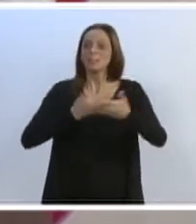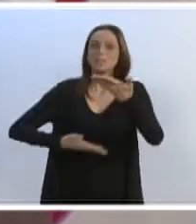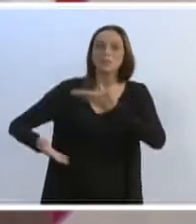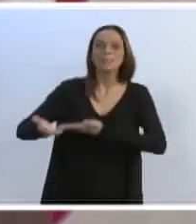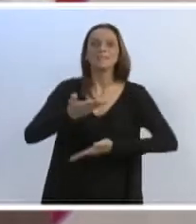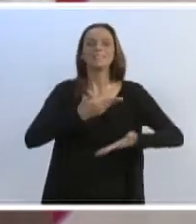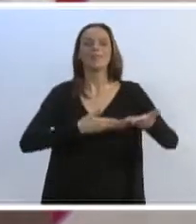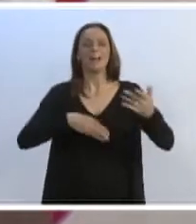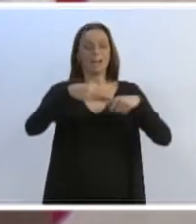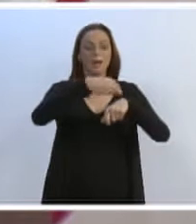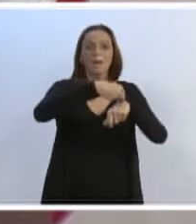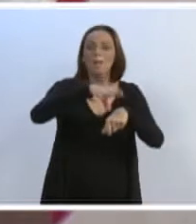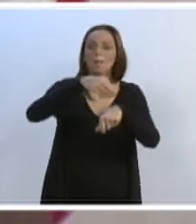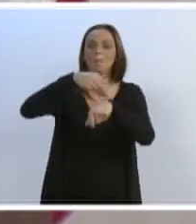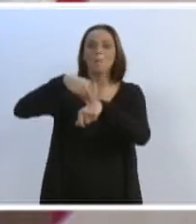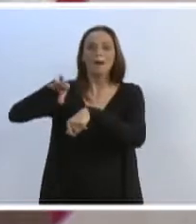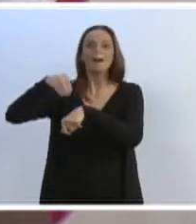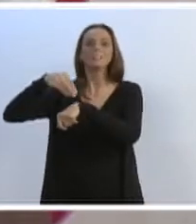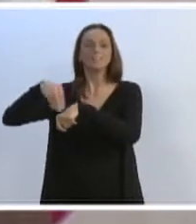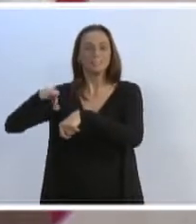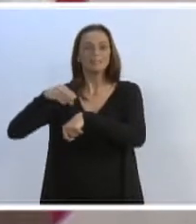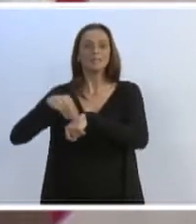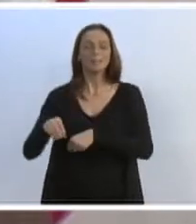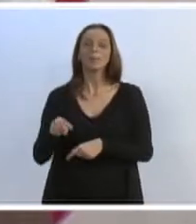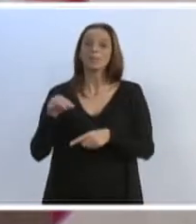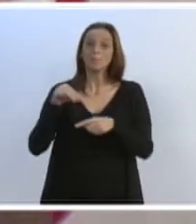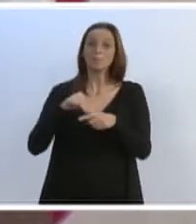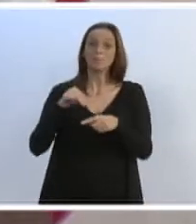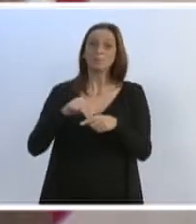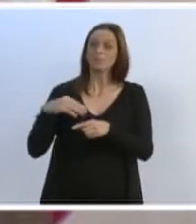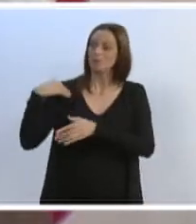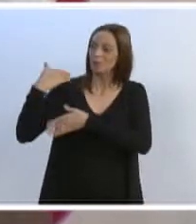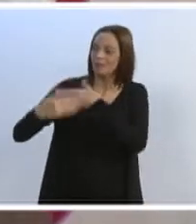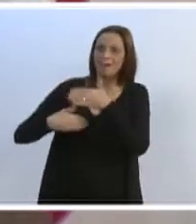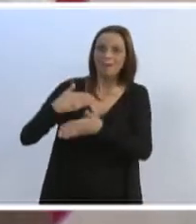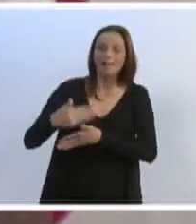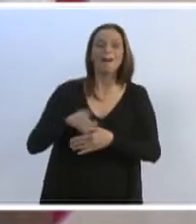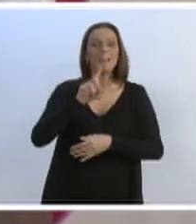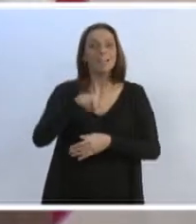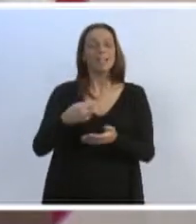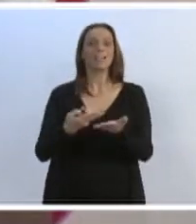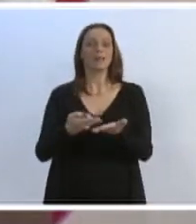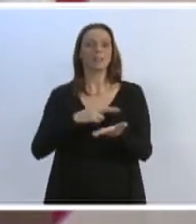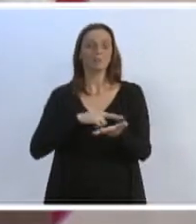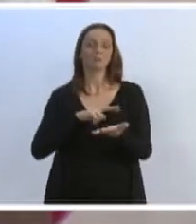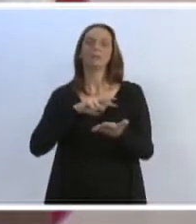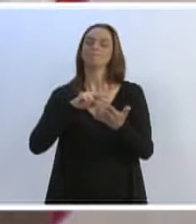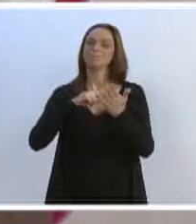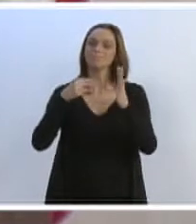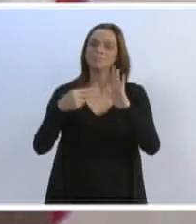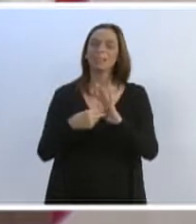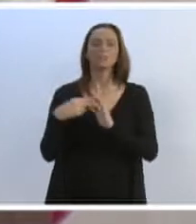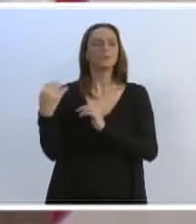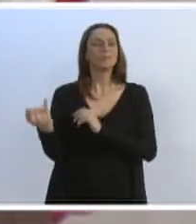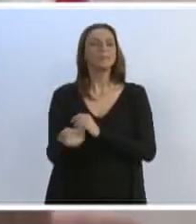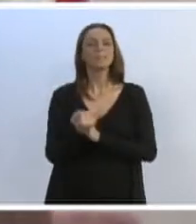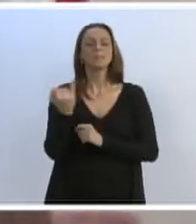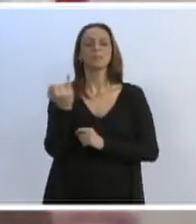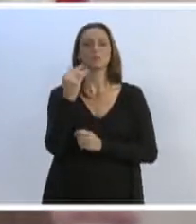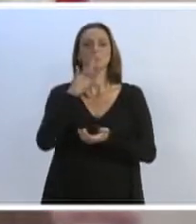constante reolhar para a nossa história, para essa história comum que nos define. Mas não apenas os gregos tinham